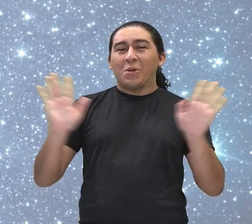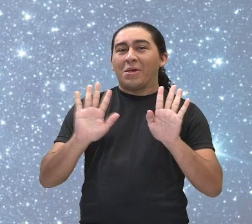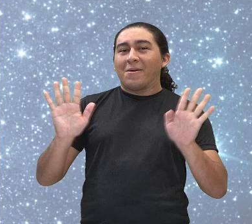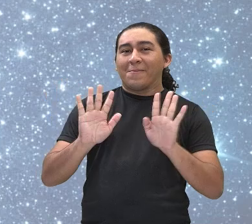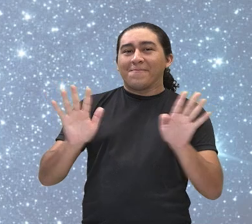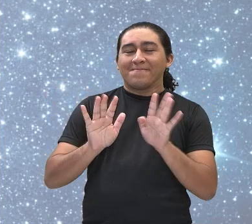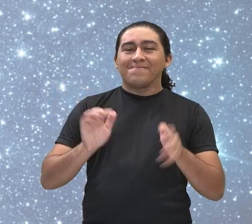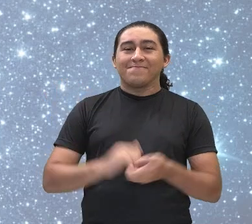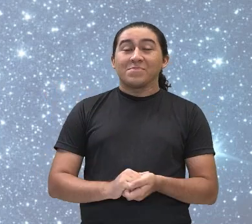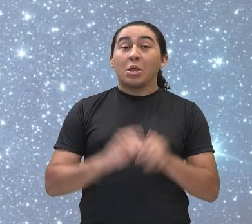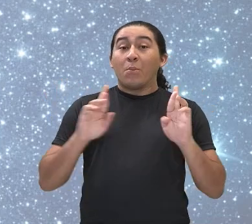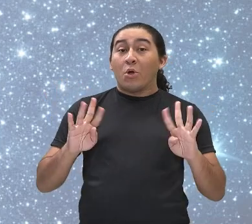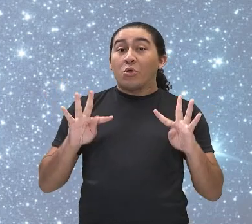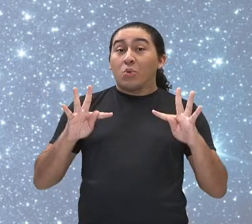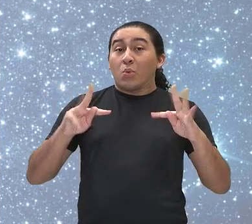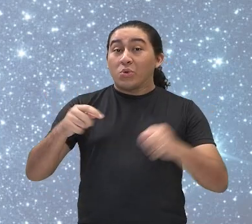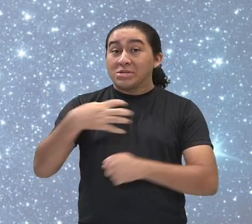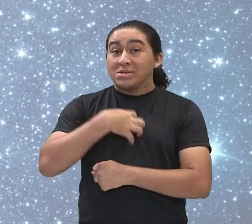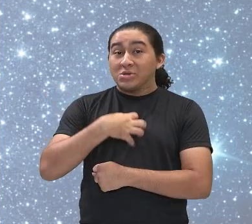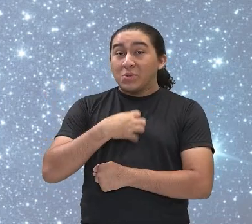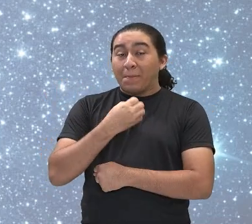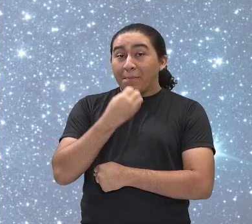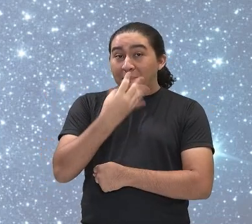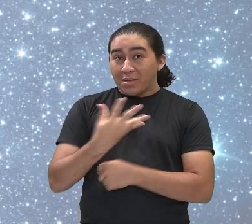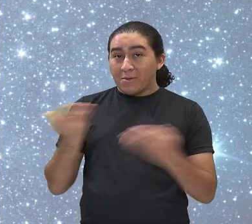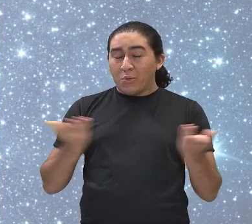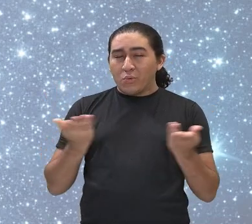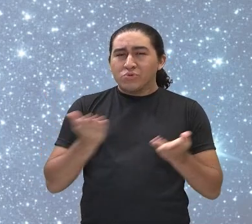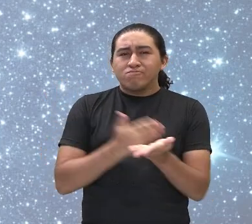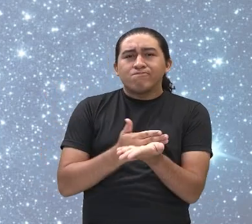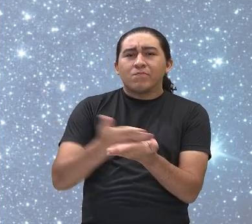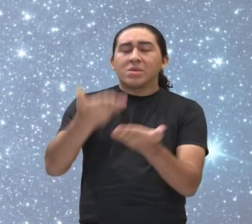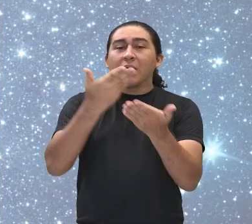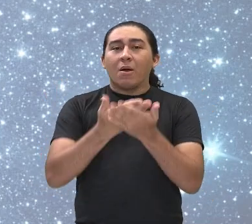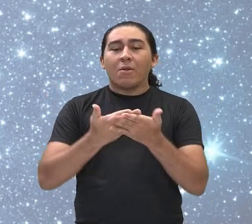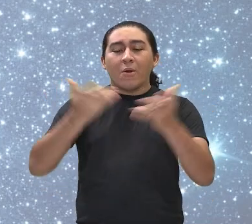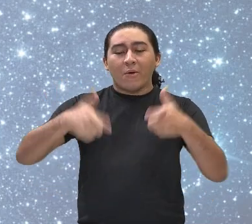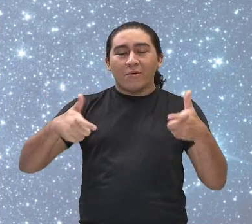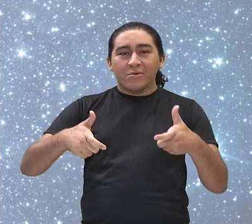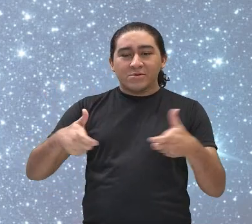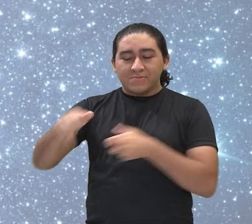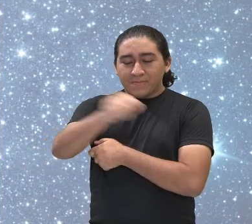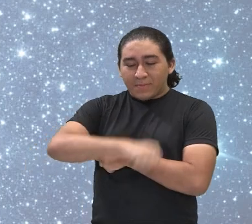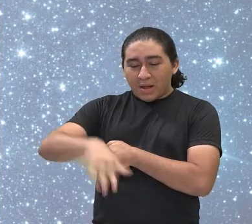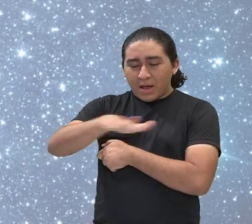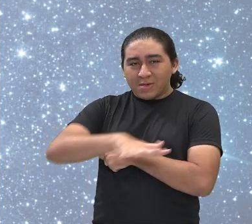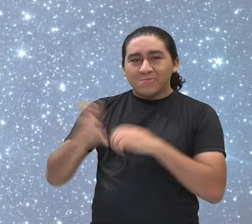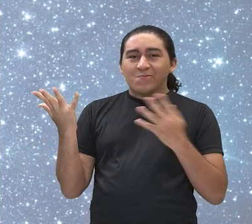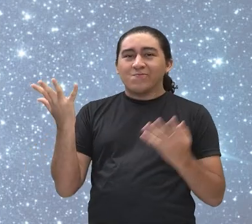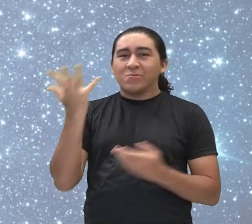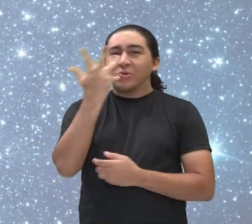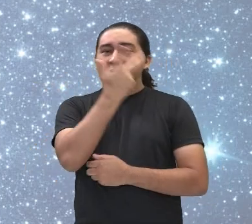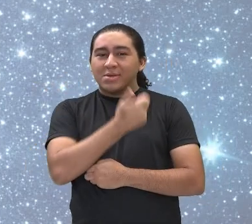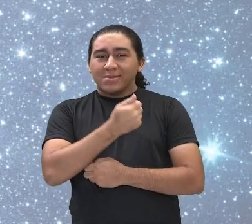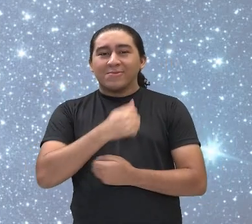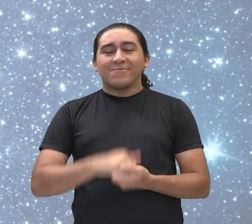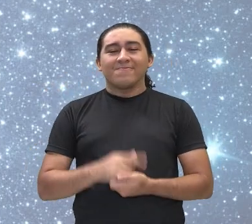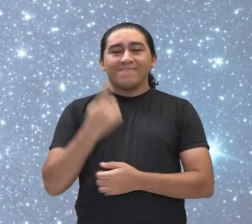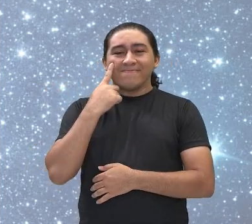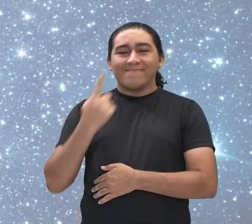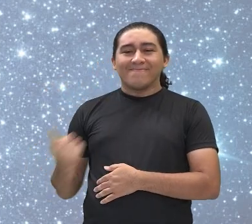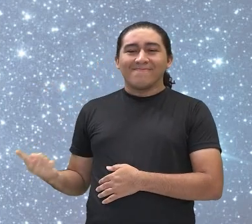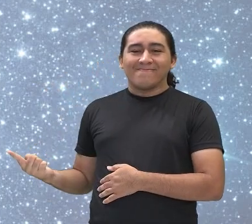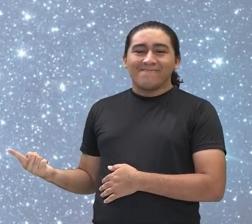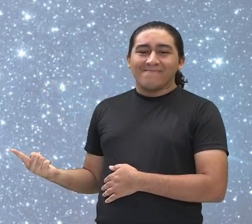Olá! Espero que estejam bem. Vamos então começar a nossa aula nesse espaço maravilhoso.